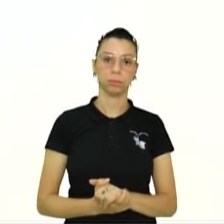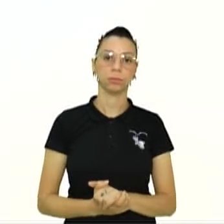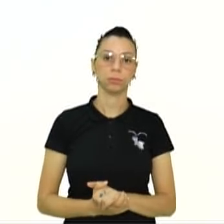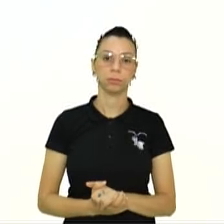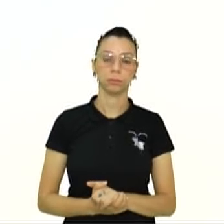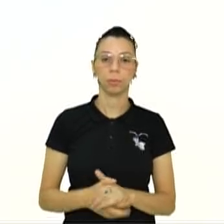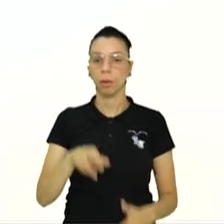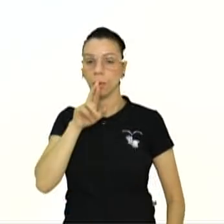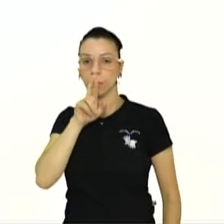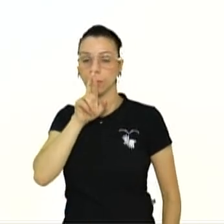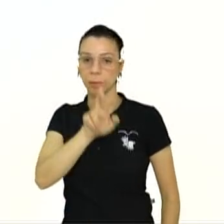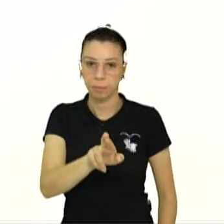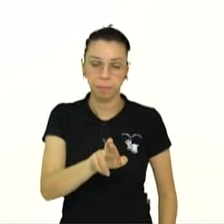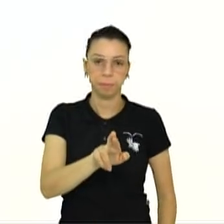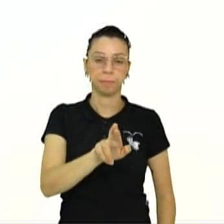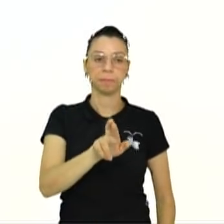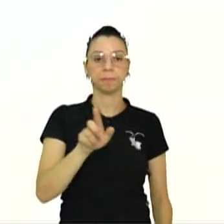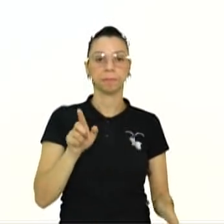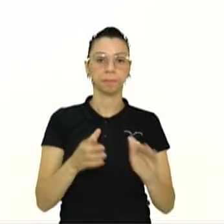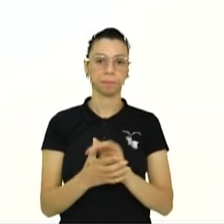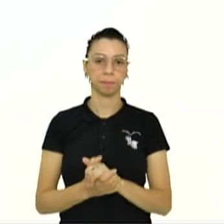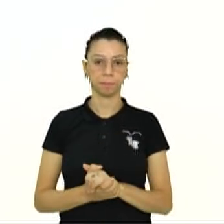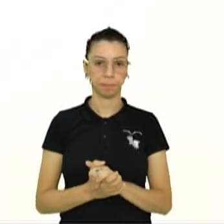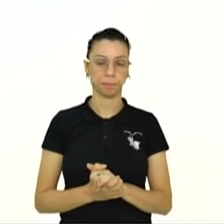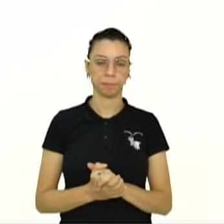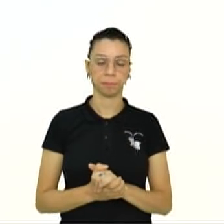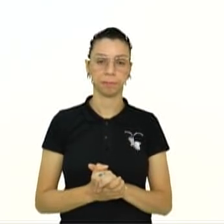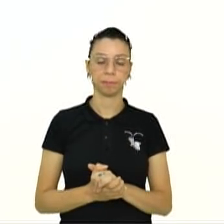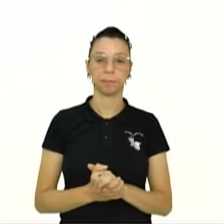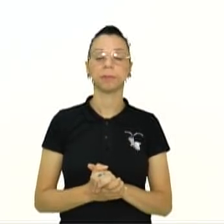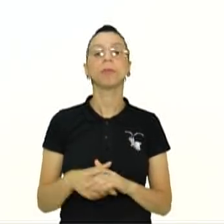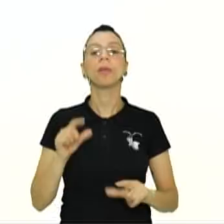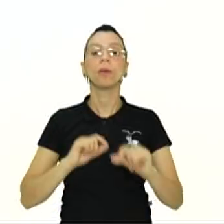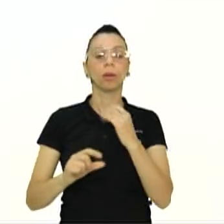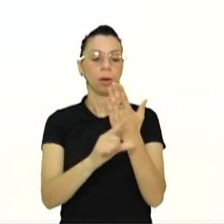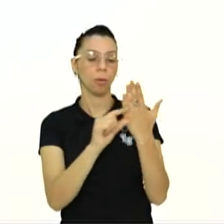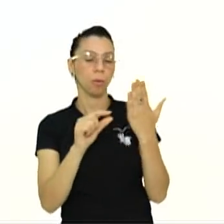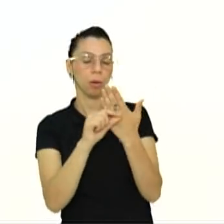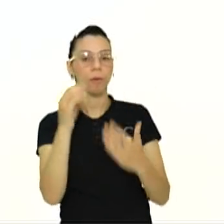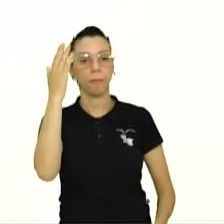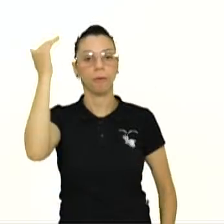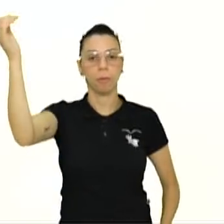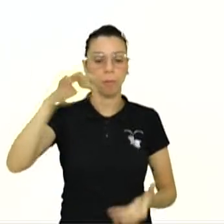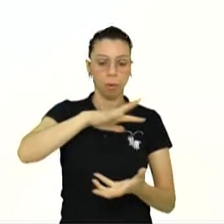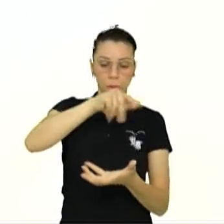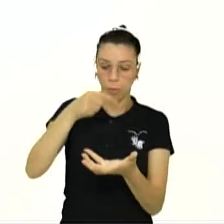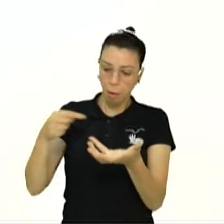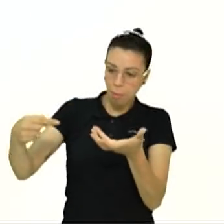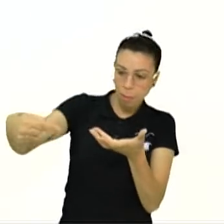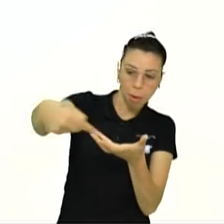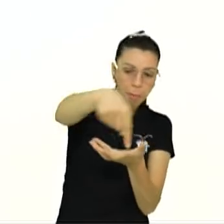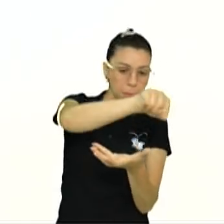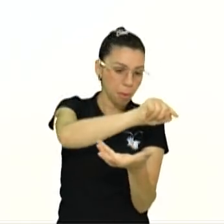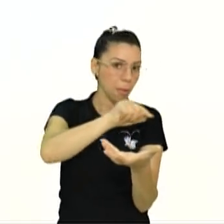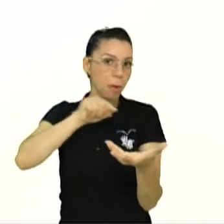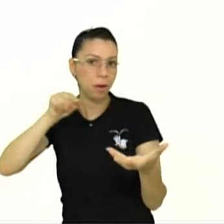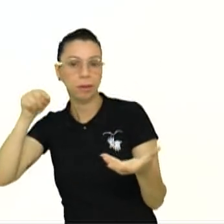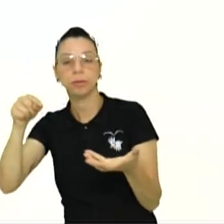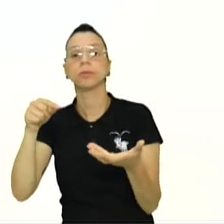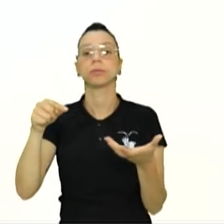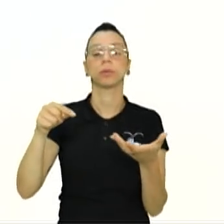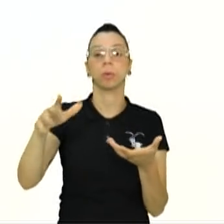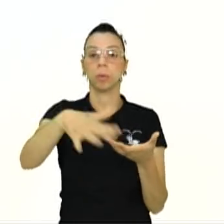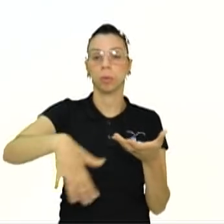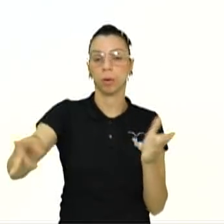Vamos responder ao quiz. Qual artista que destacou-se com obras de grandes dimensões em